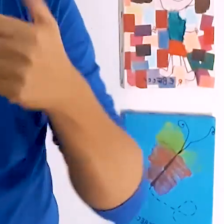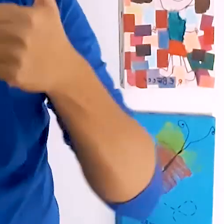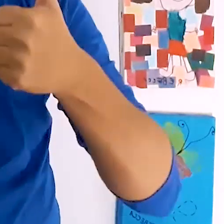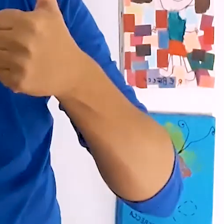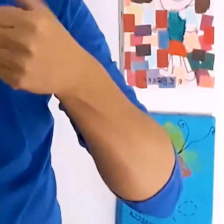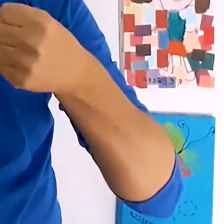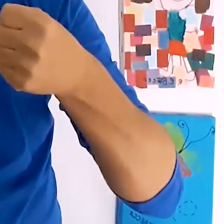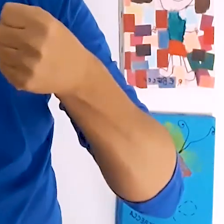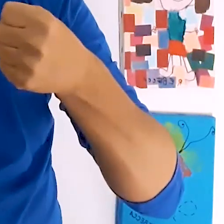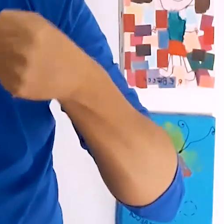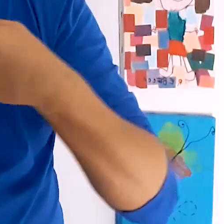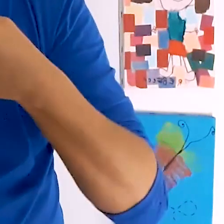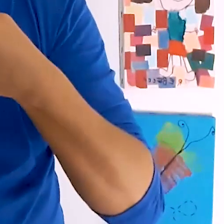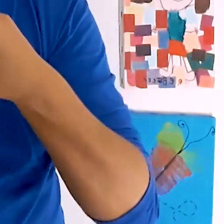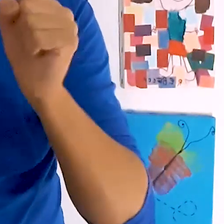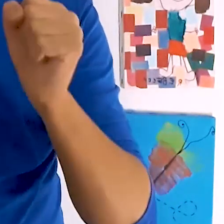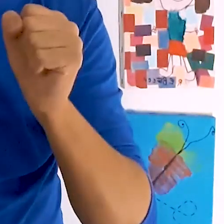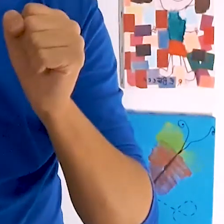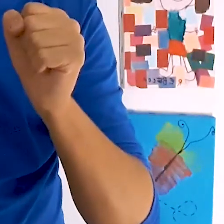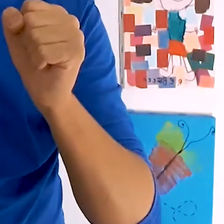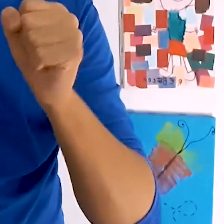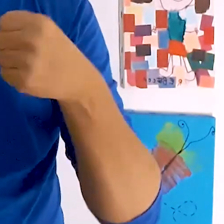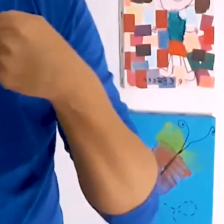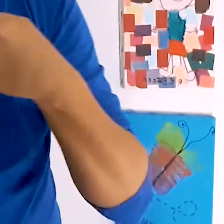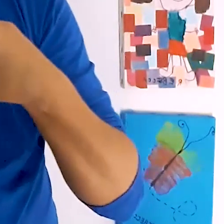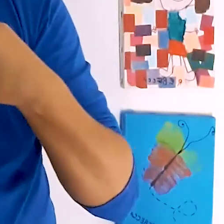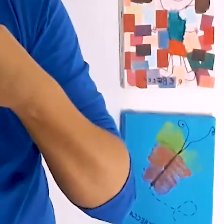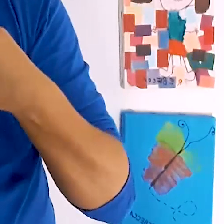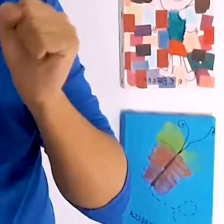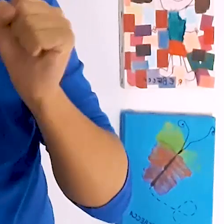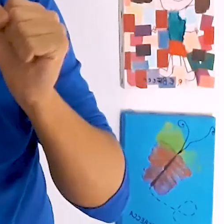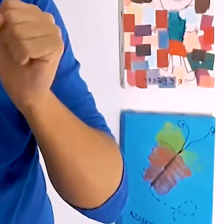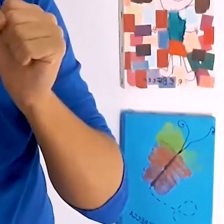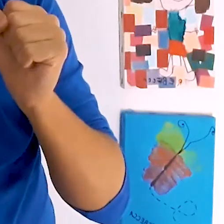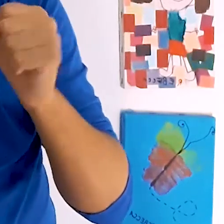então, com o polegar abaixado, ônibus.